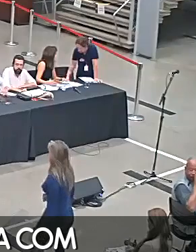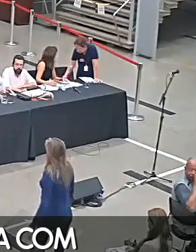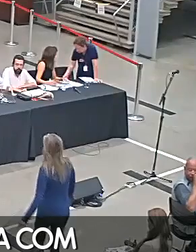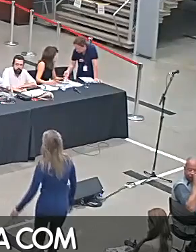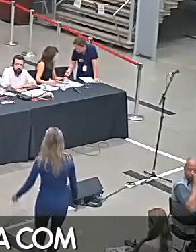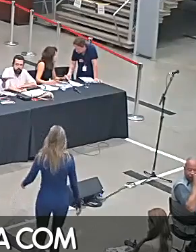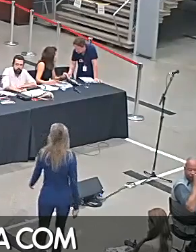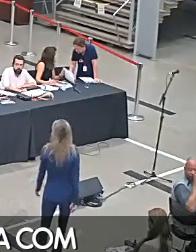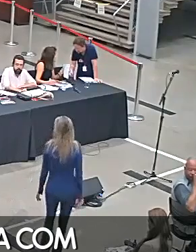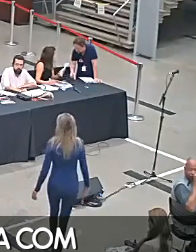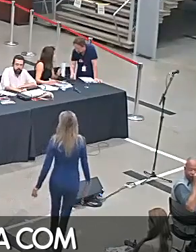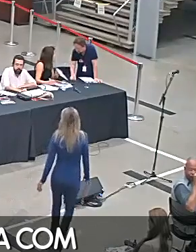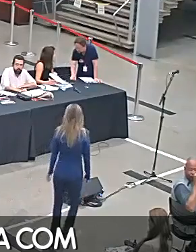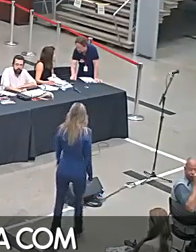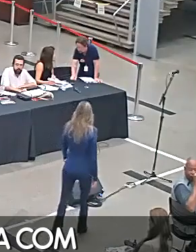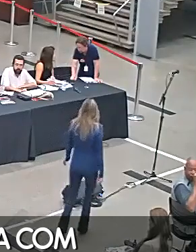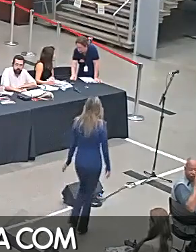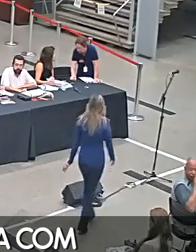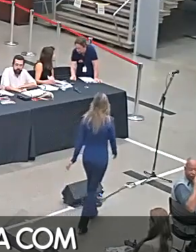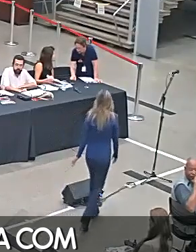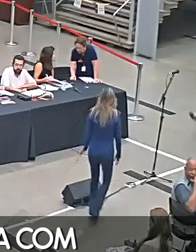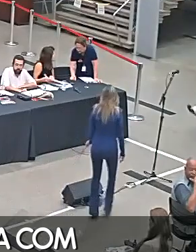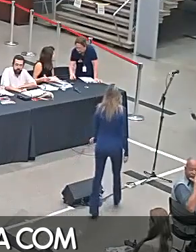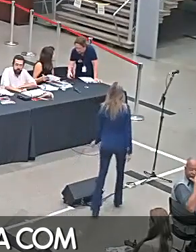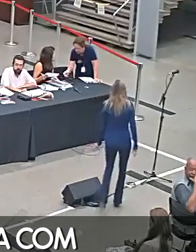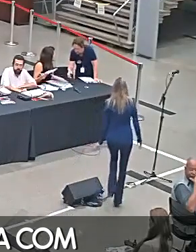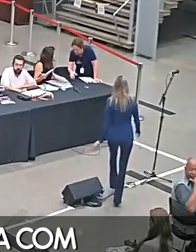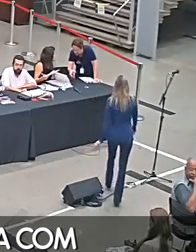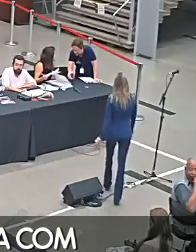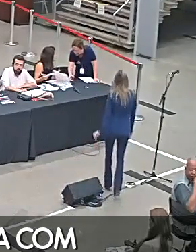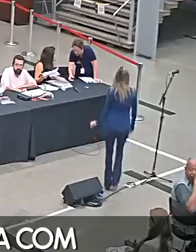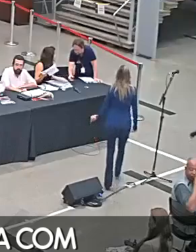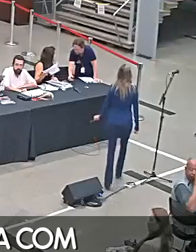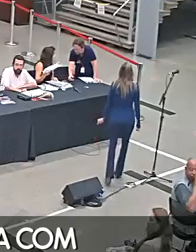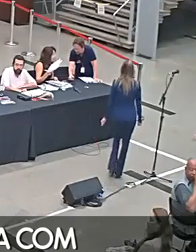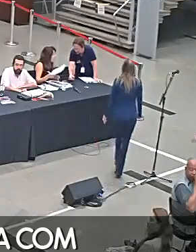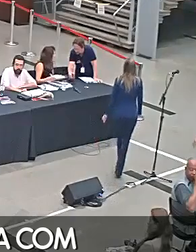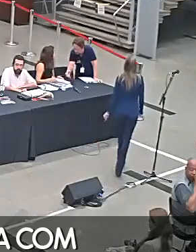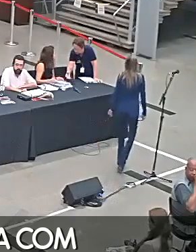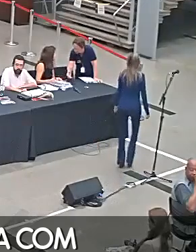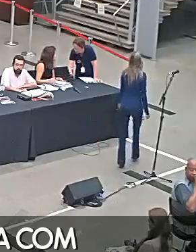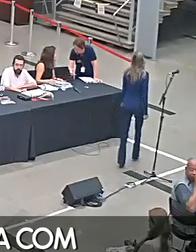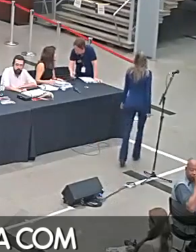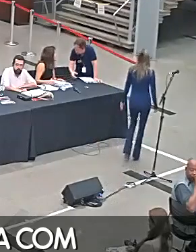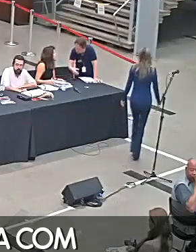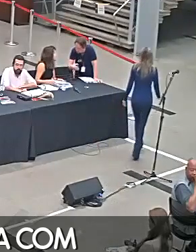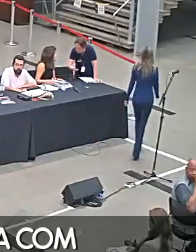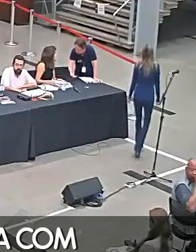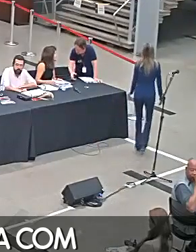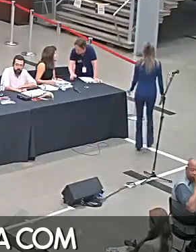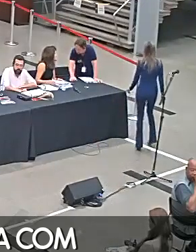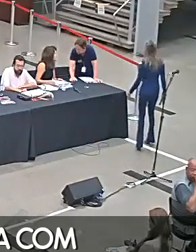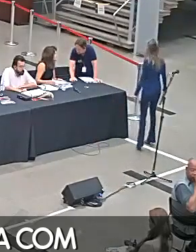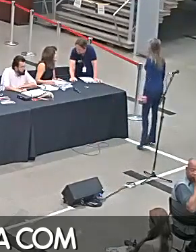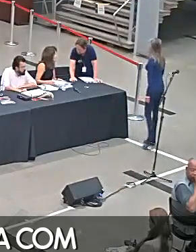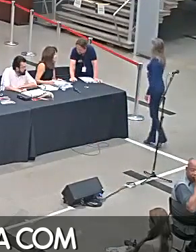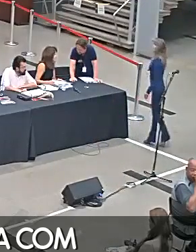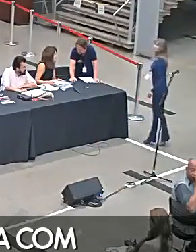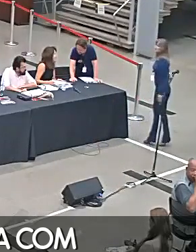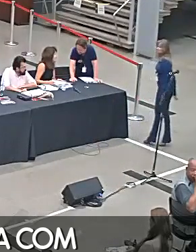asdef boa noite deput a Def Associação de pessoas com deficiência de